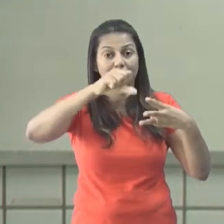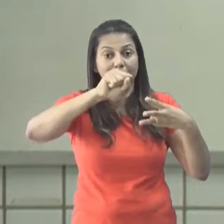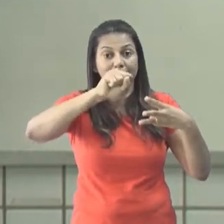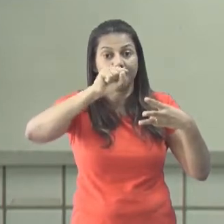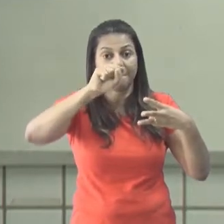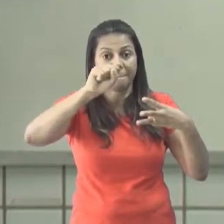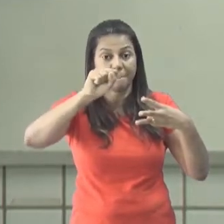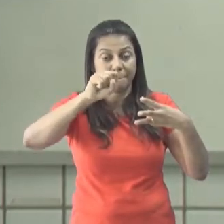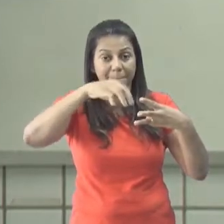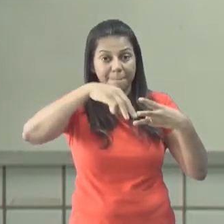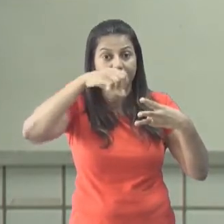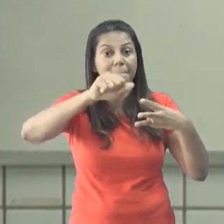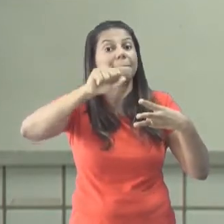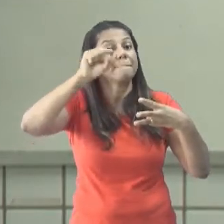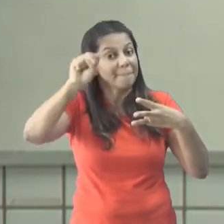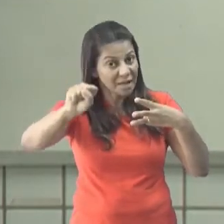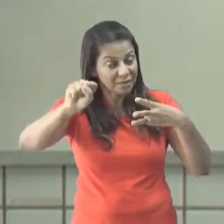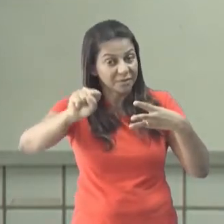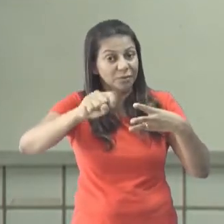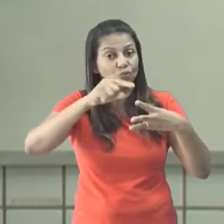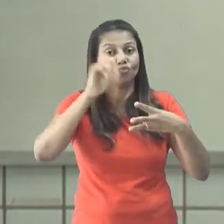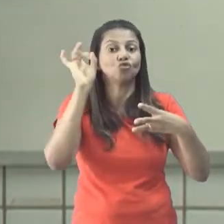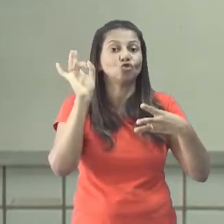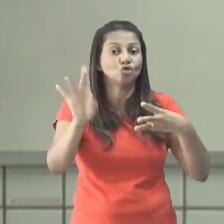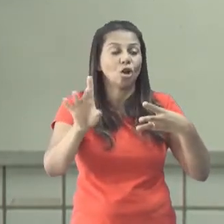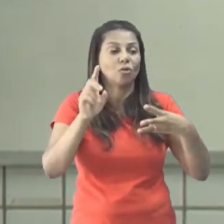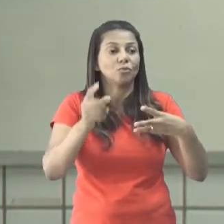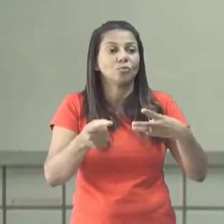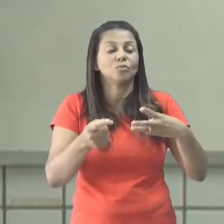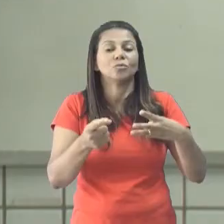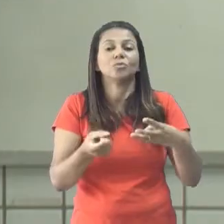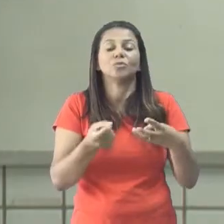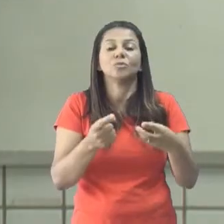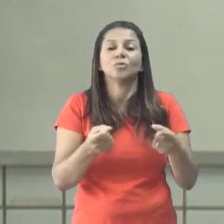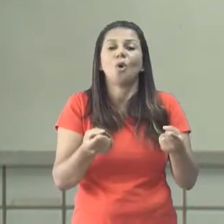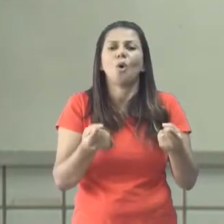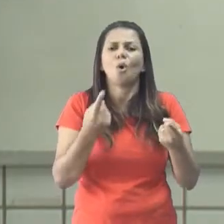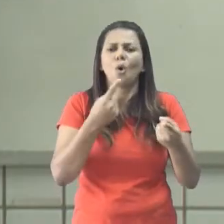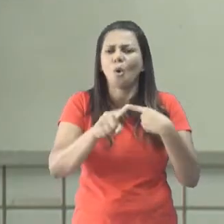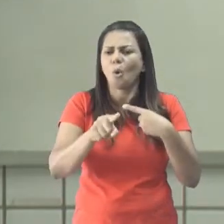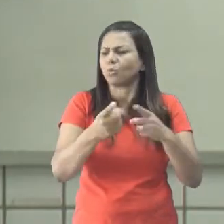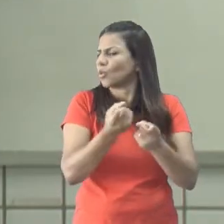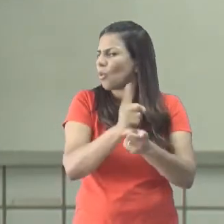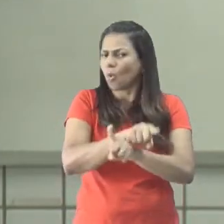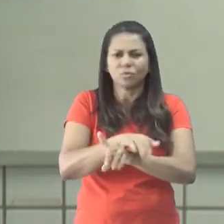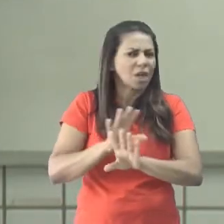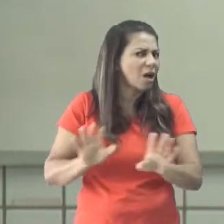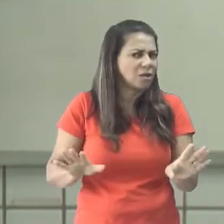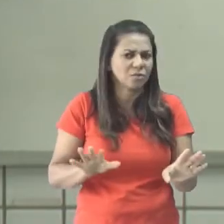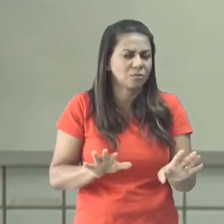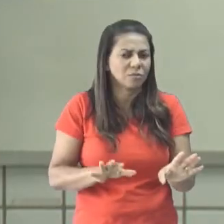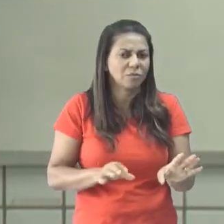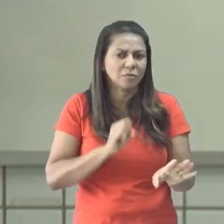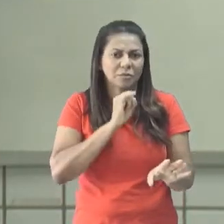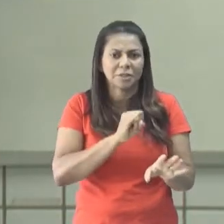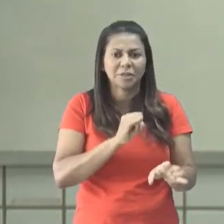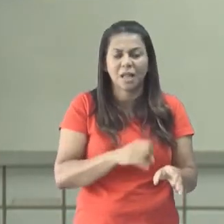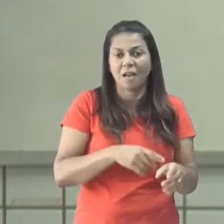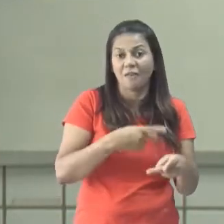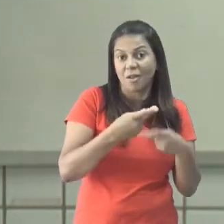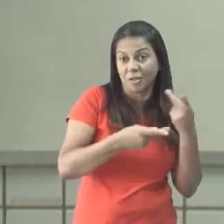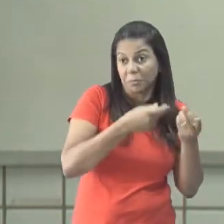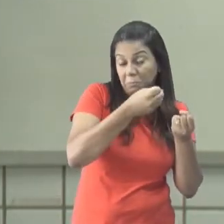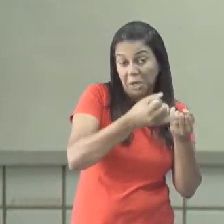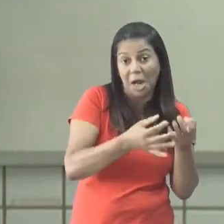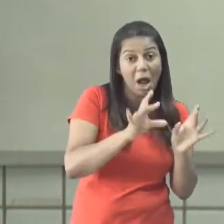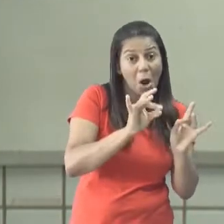numa única situação, quando ele ligar ideias opostas. Então, quando a gente disser algo antes